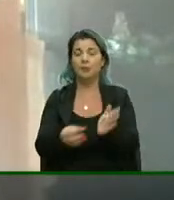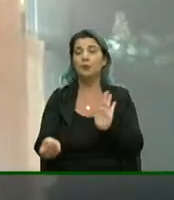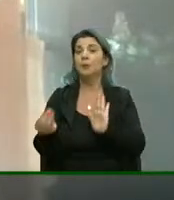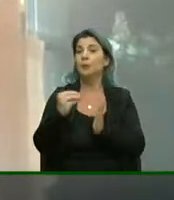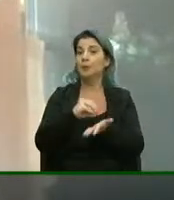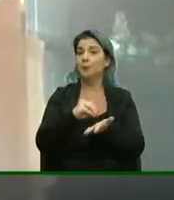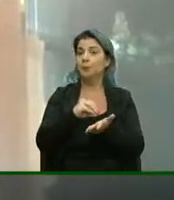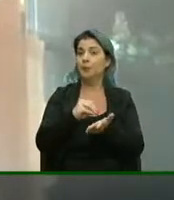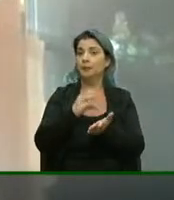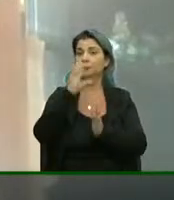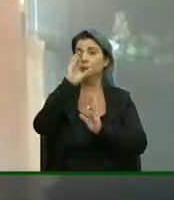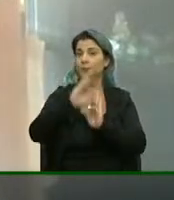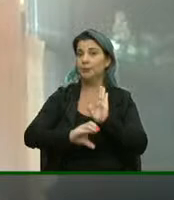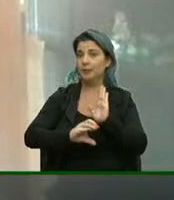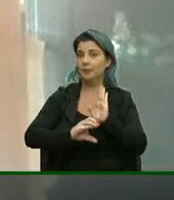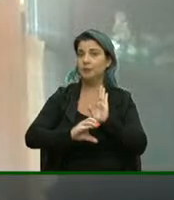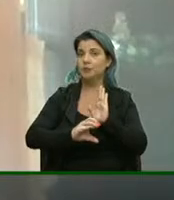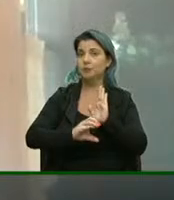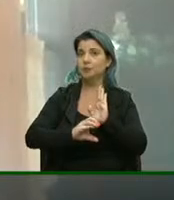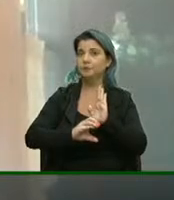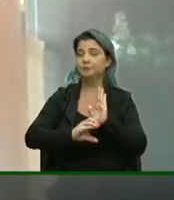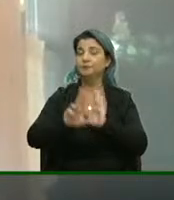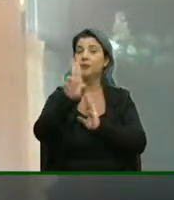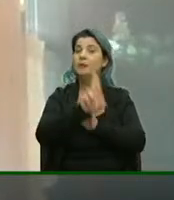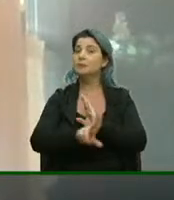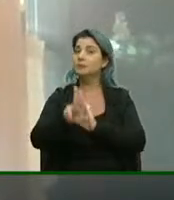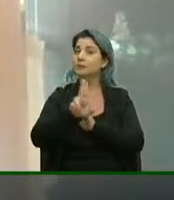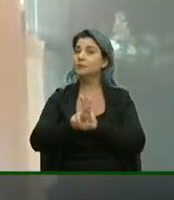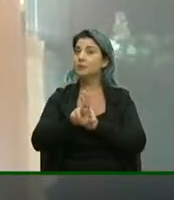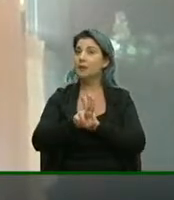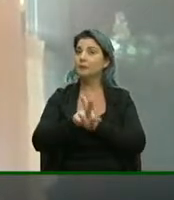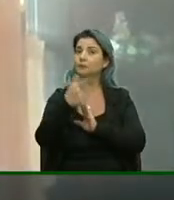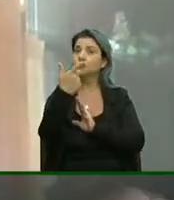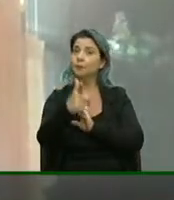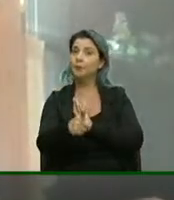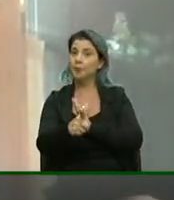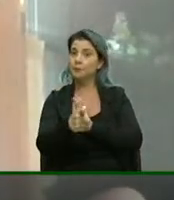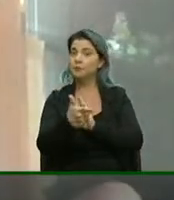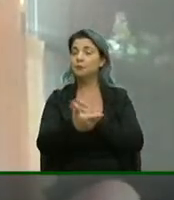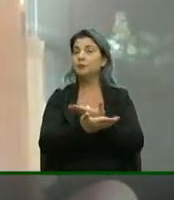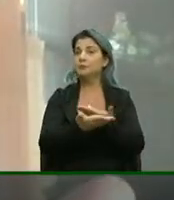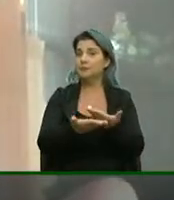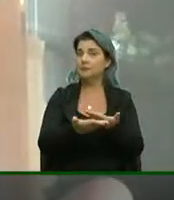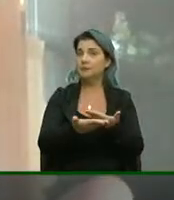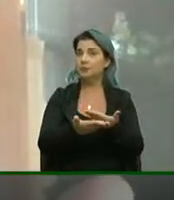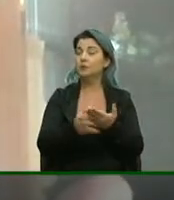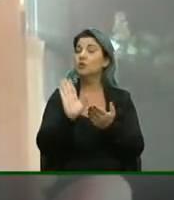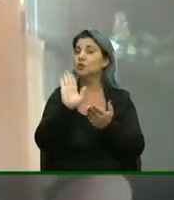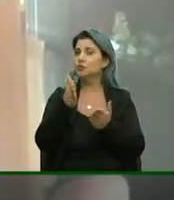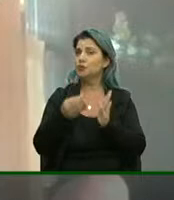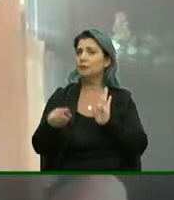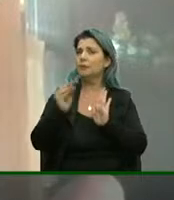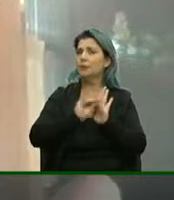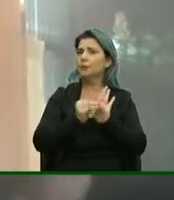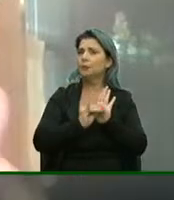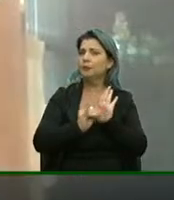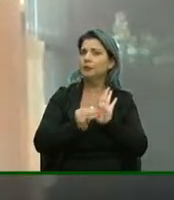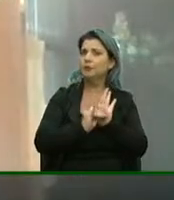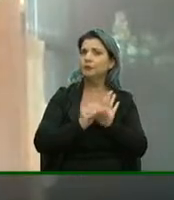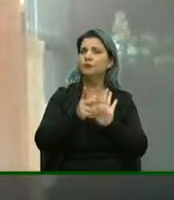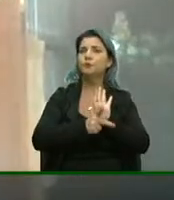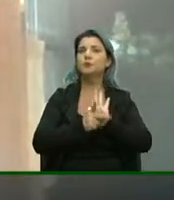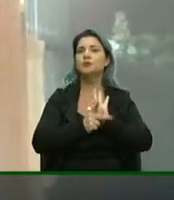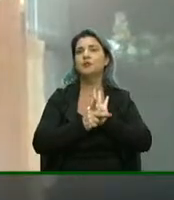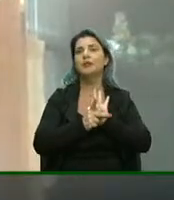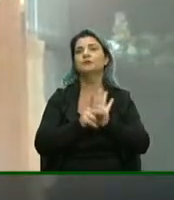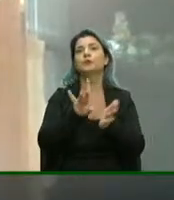colocado como crédito a ser usado no próximo licenciamento, isso já está incluído no projeto original. Então, nós